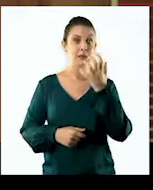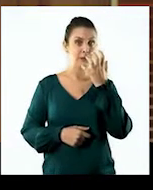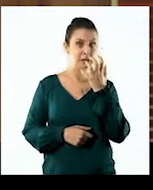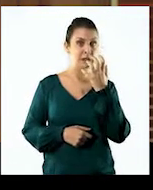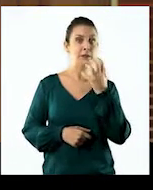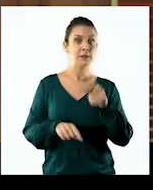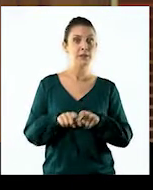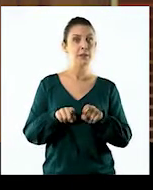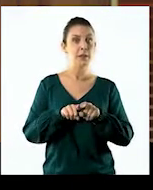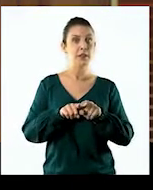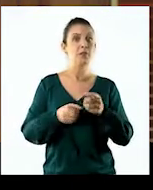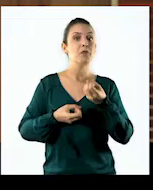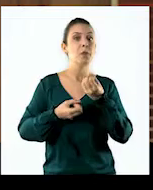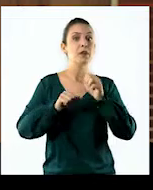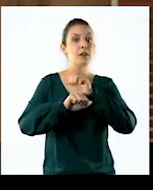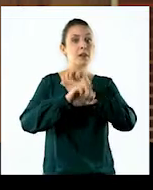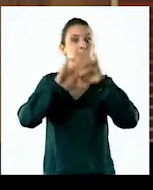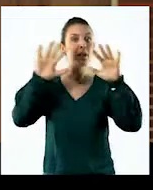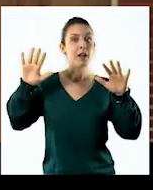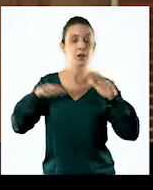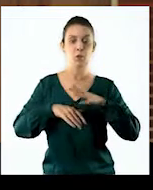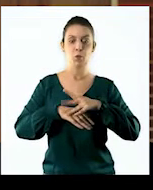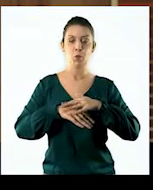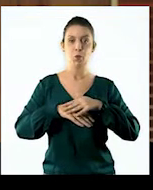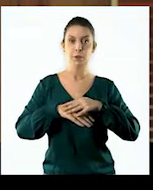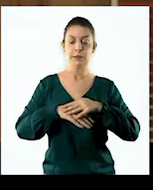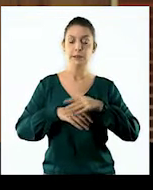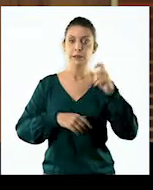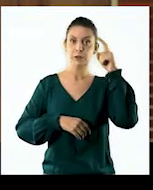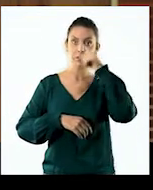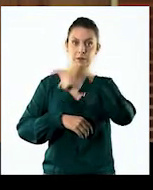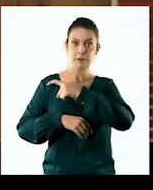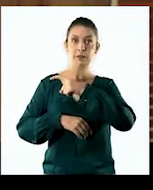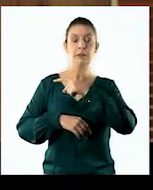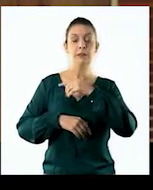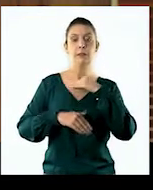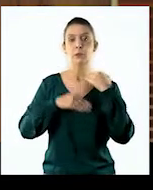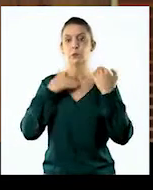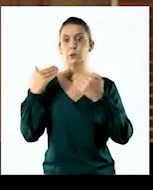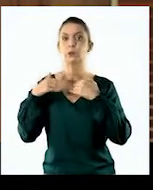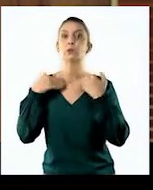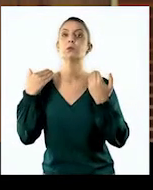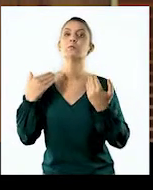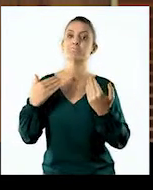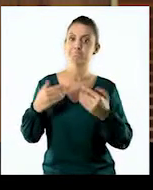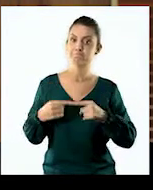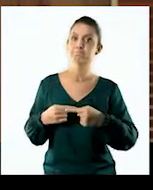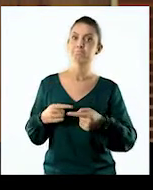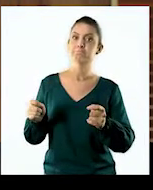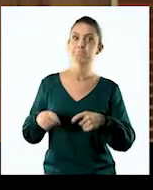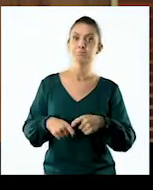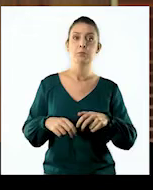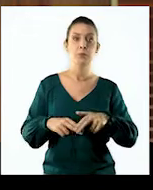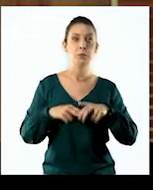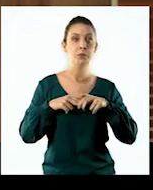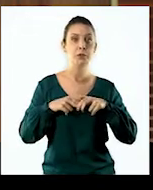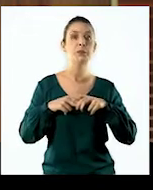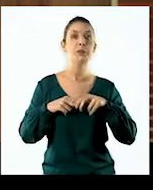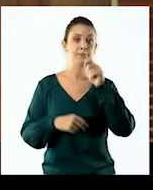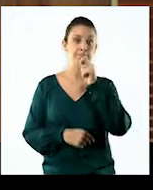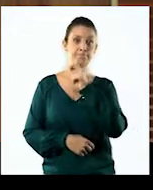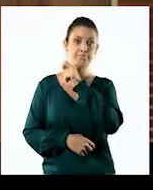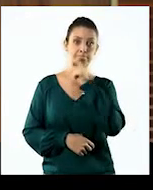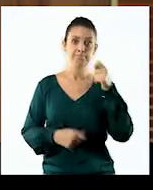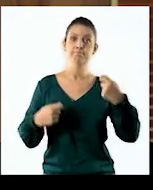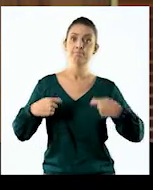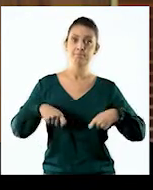muita seriedade e transparência a doença é séria e infelizmente causa mortes por isso